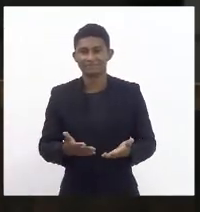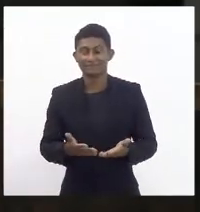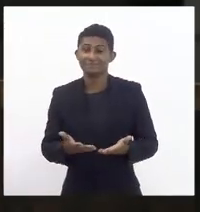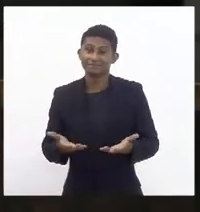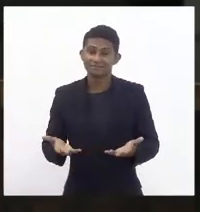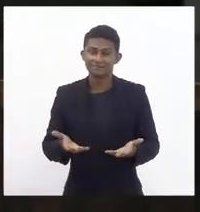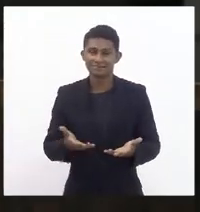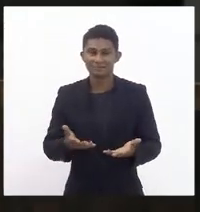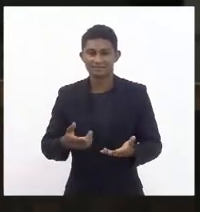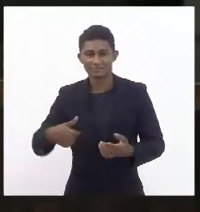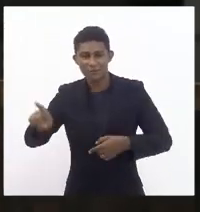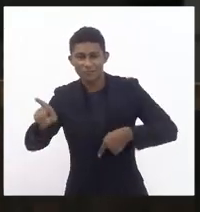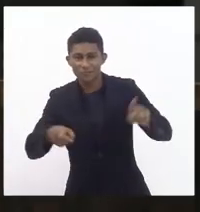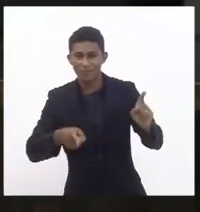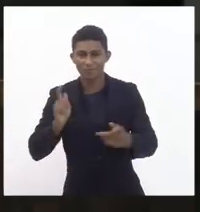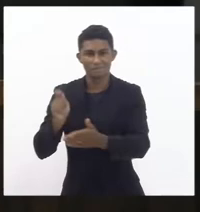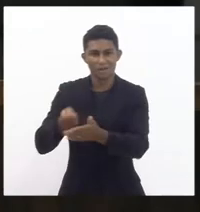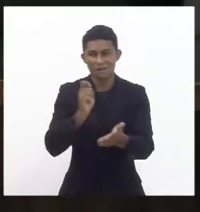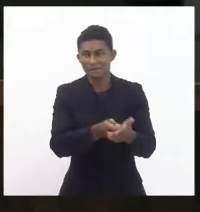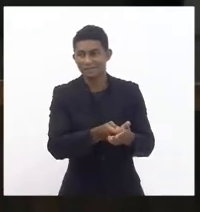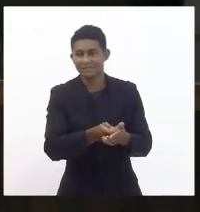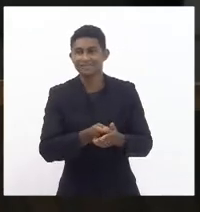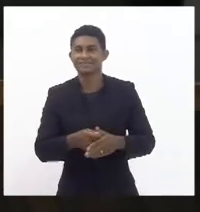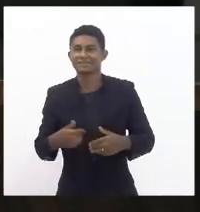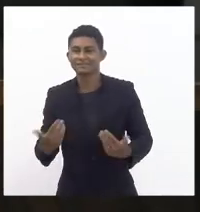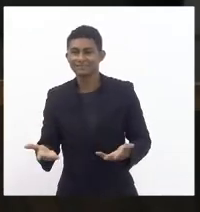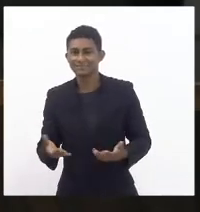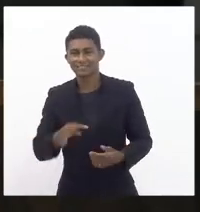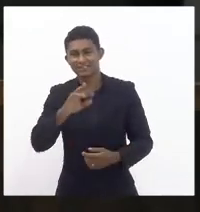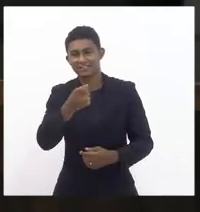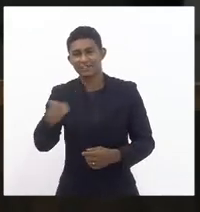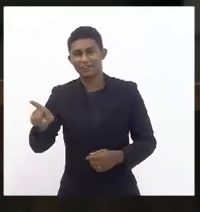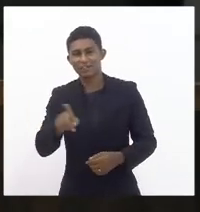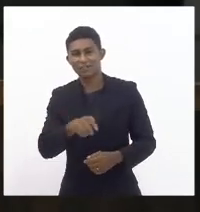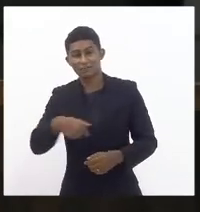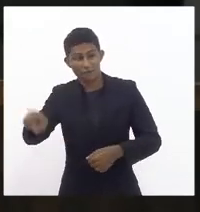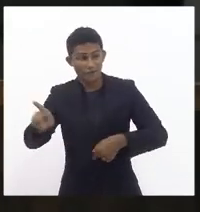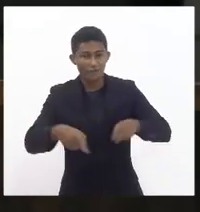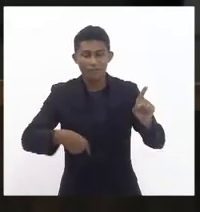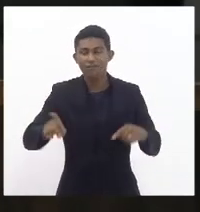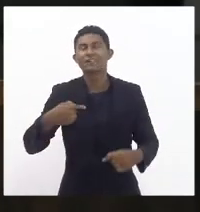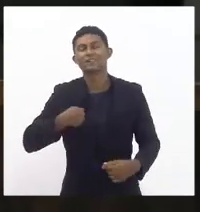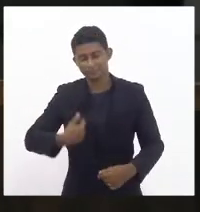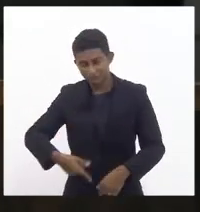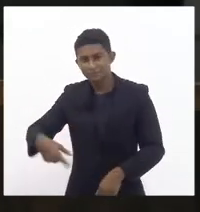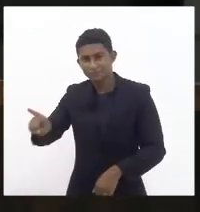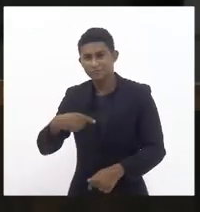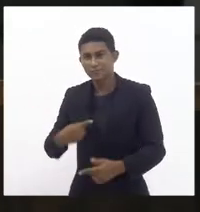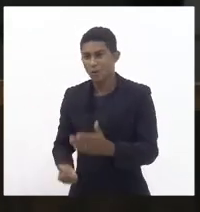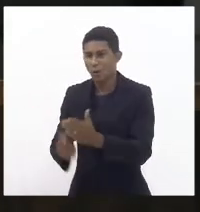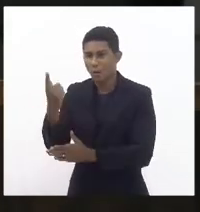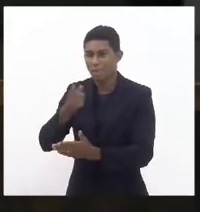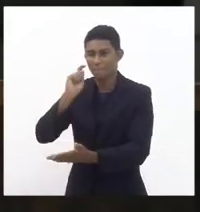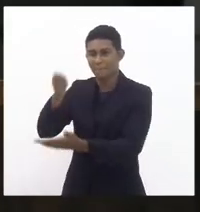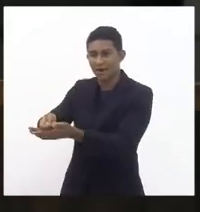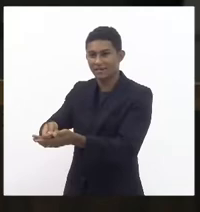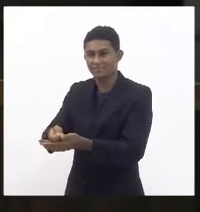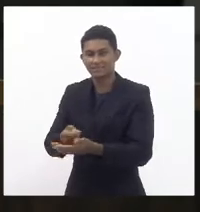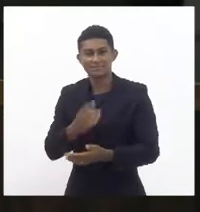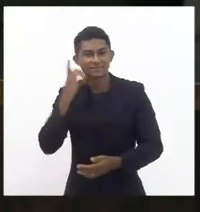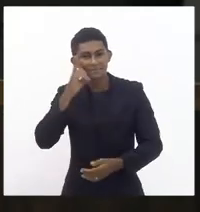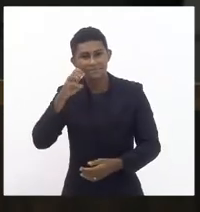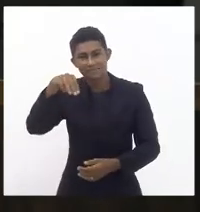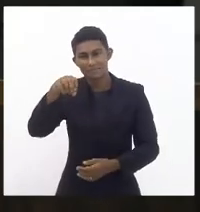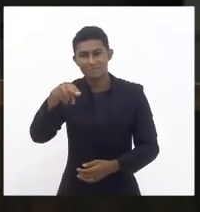assim e foi Tião foi foi fui comprar espalha eu paguei deputada